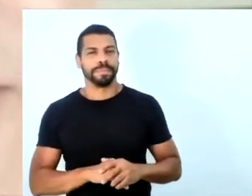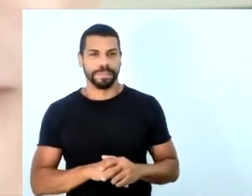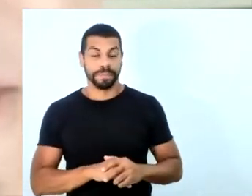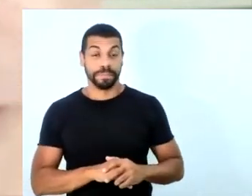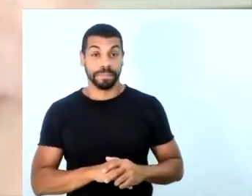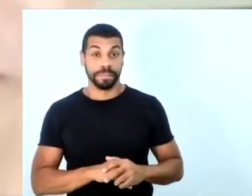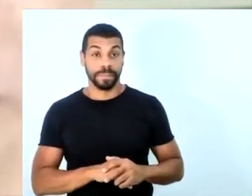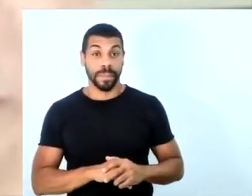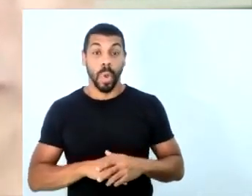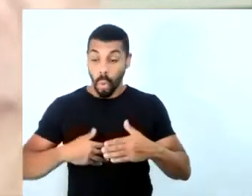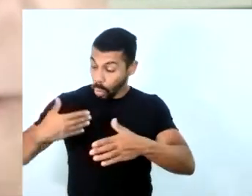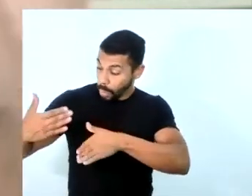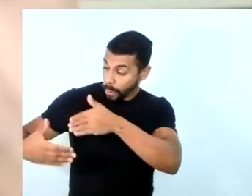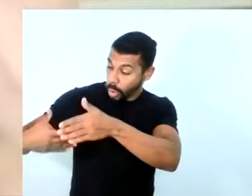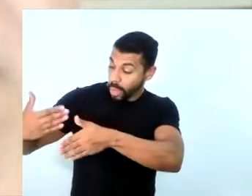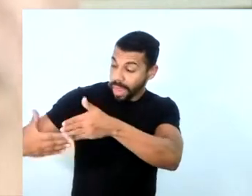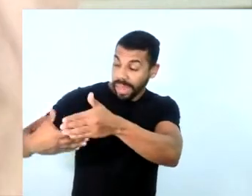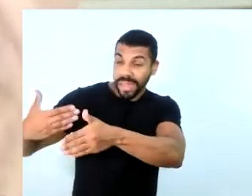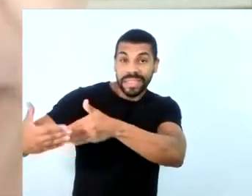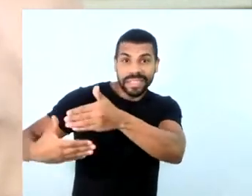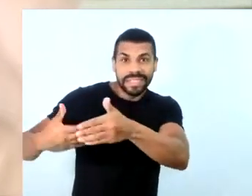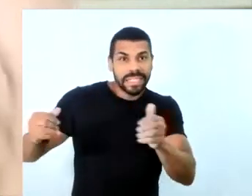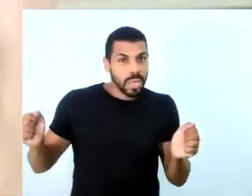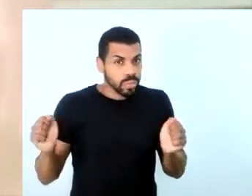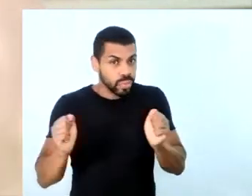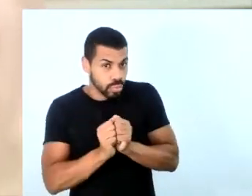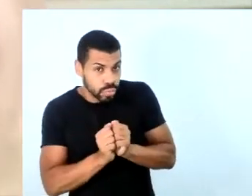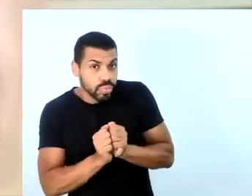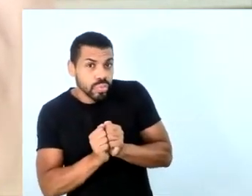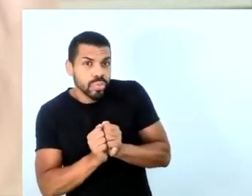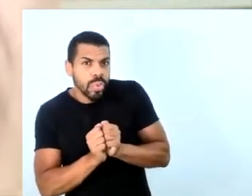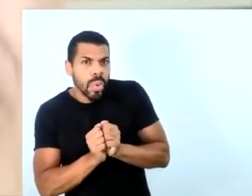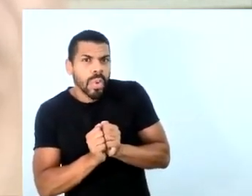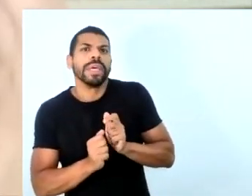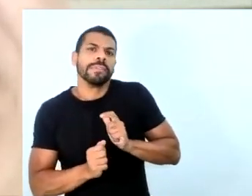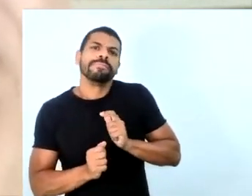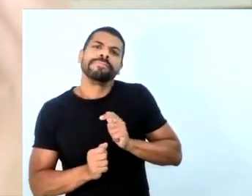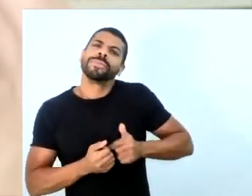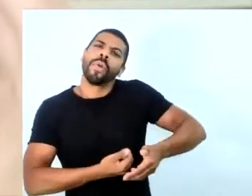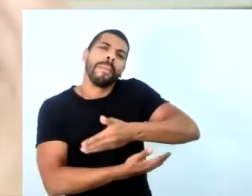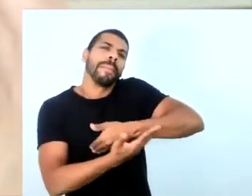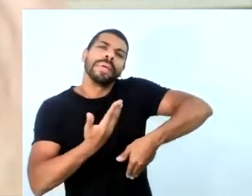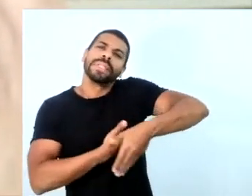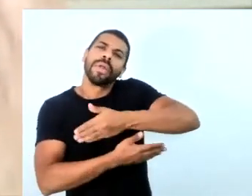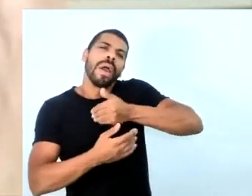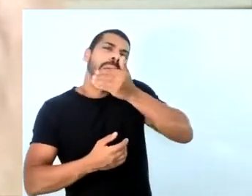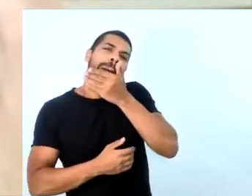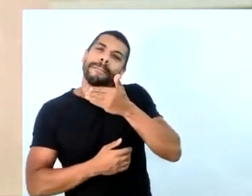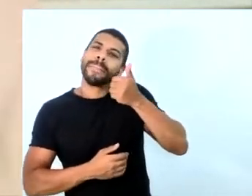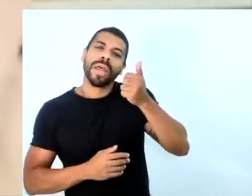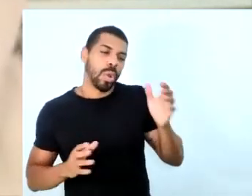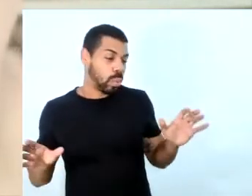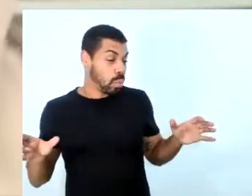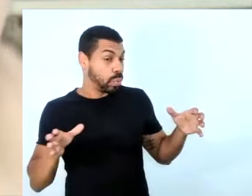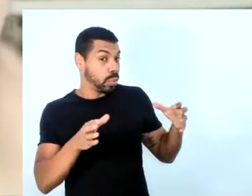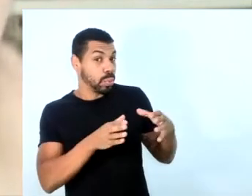que assim, o processo, quando você está junto Está no da sério. filmagem, você tem uma troca maior com a